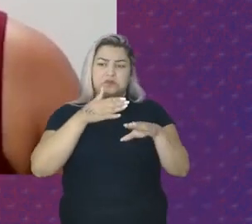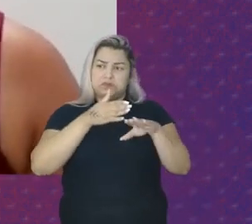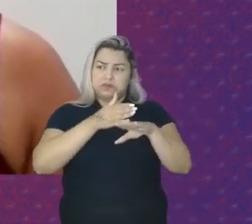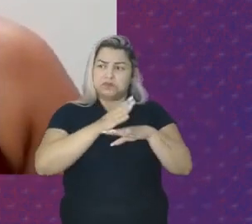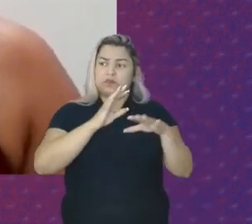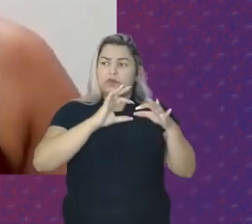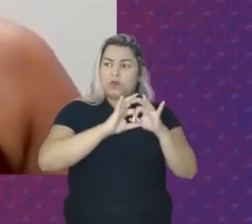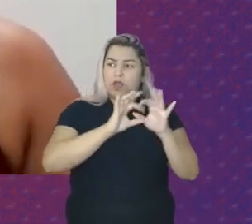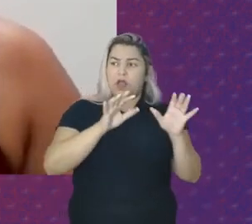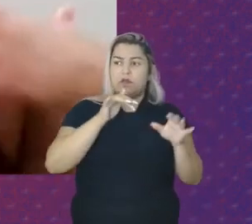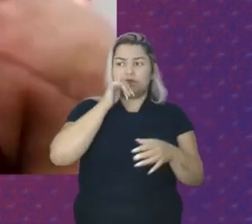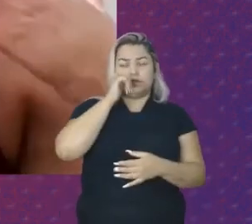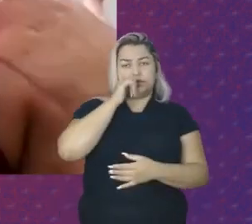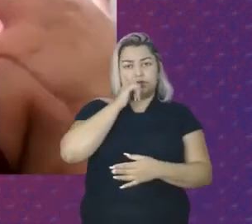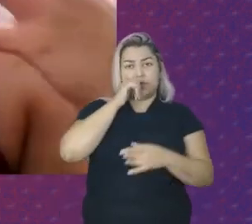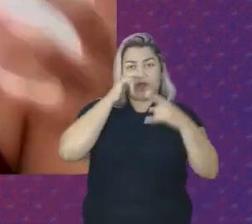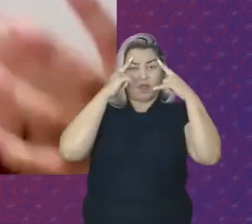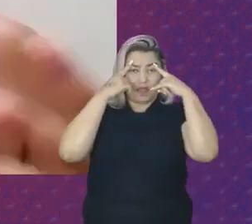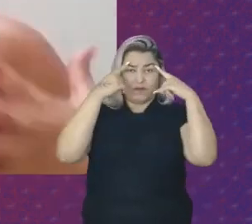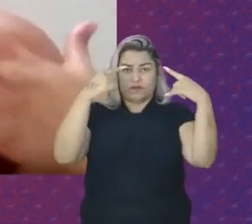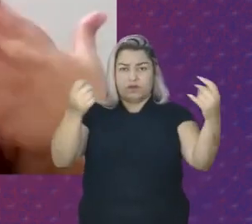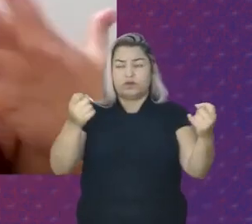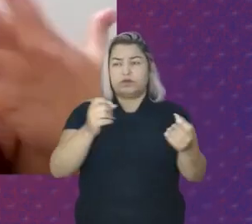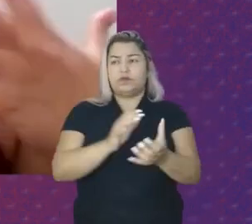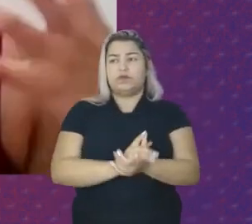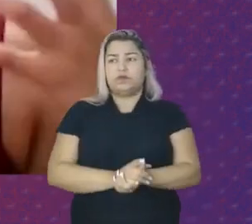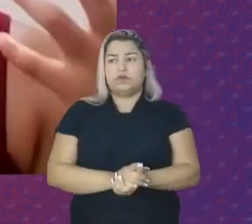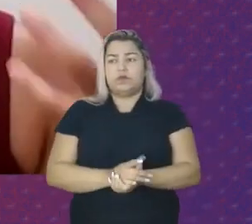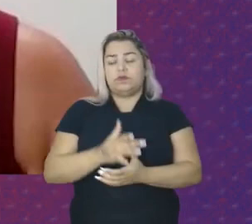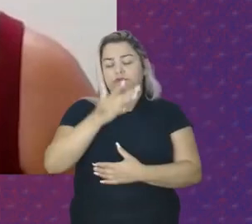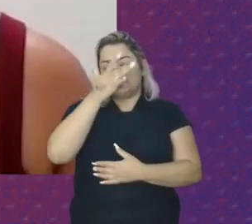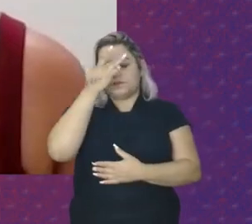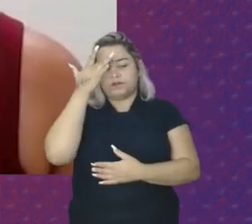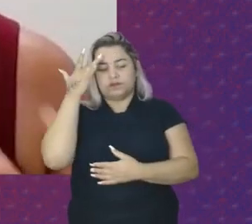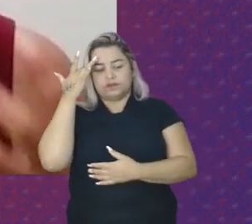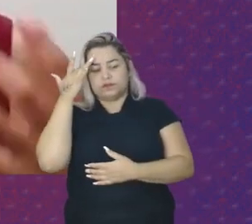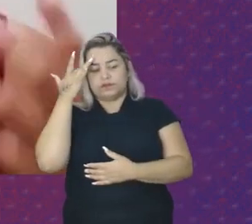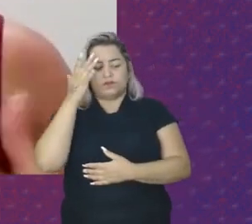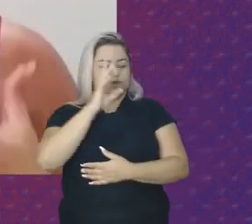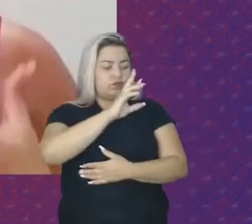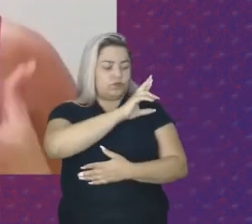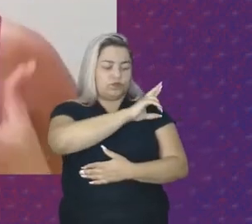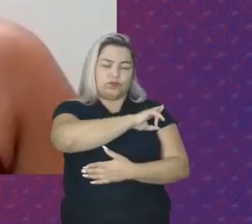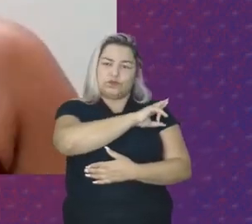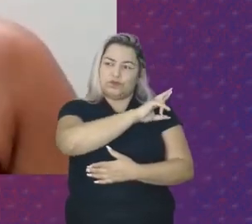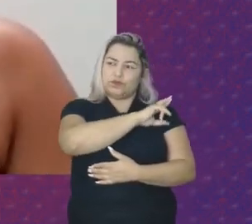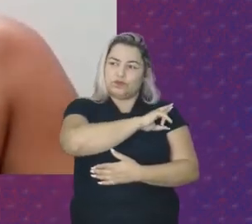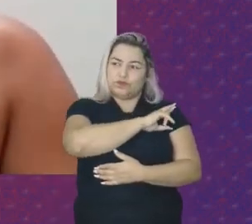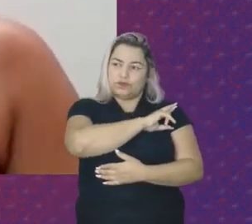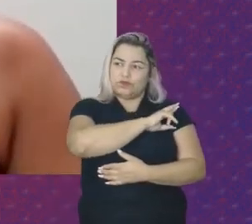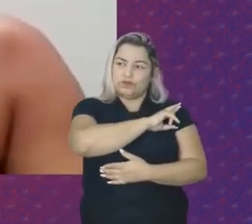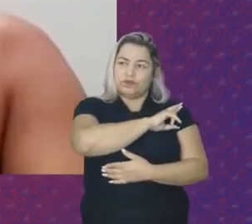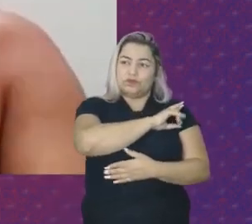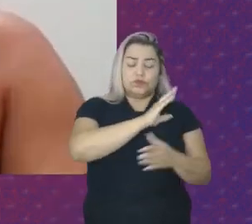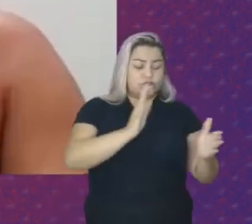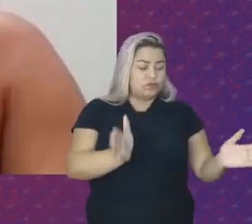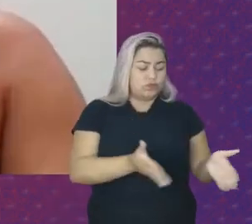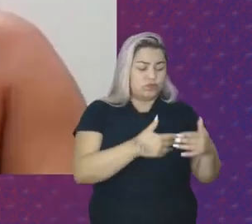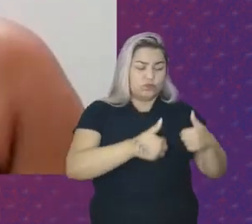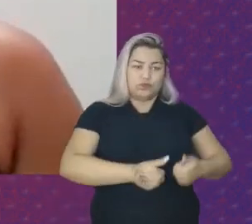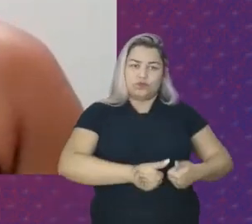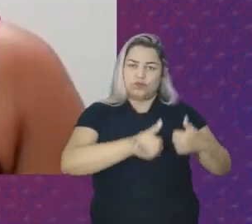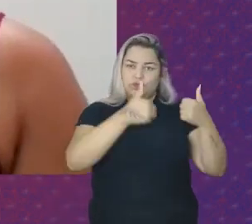à violência, né, já que a pessoa que deveria ser responsável por garantir o fomento